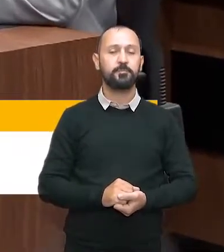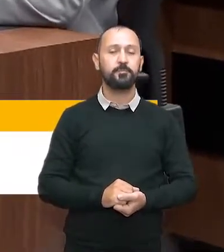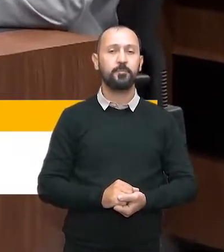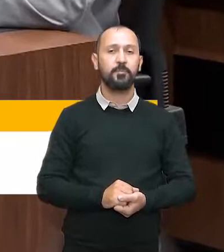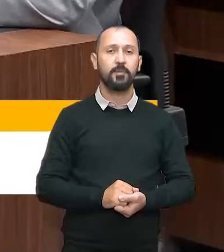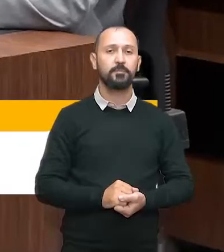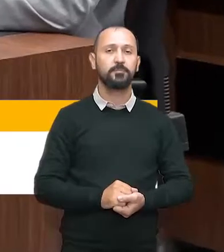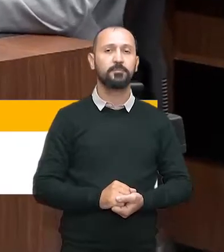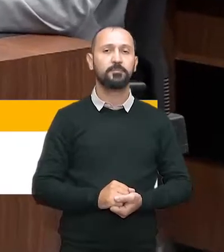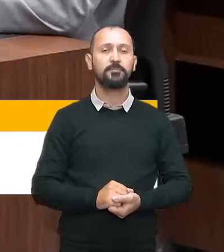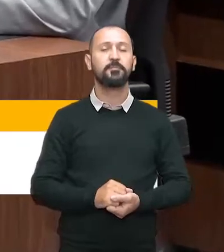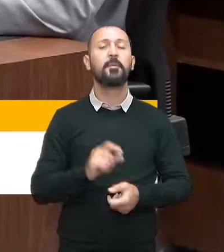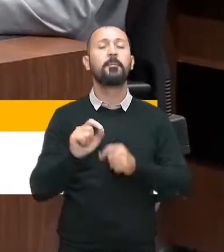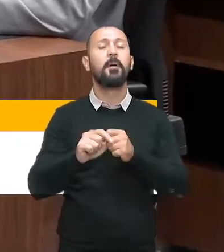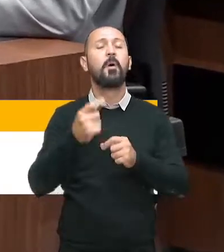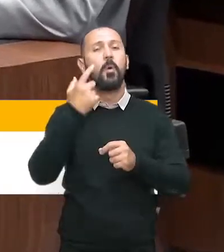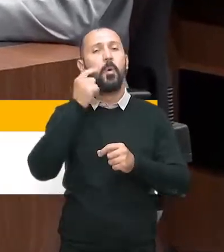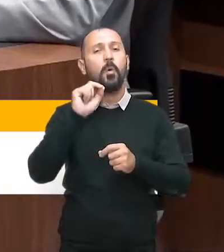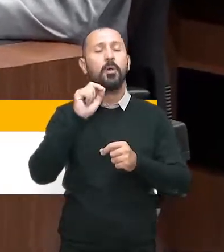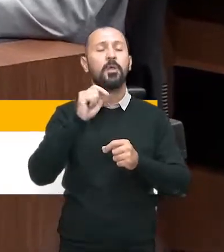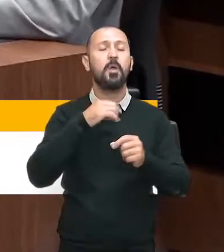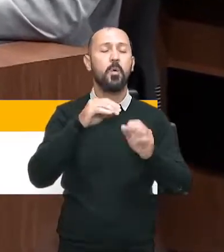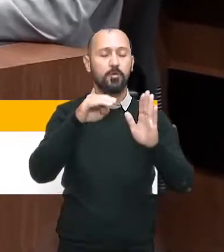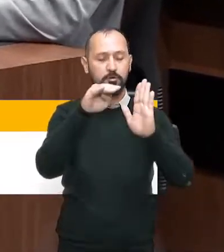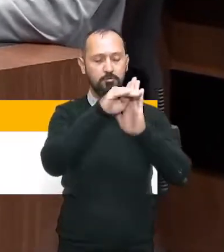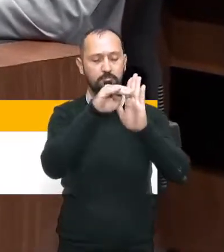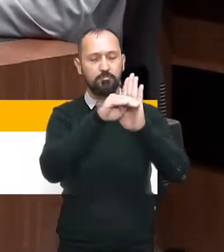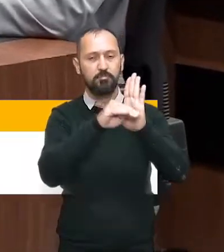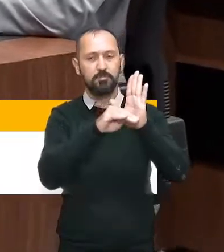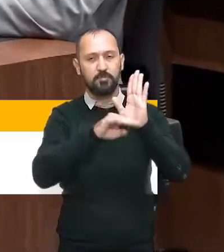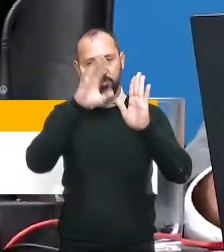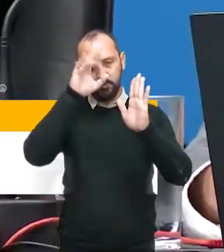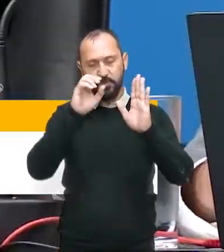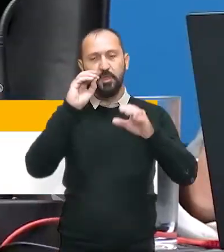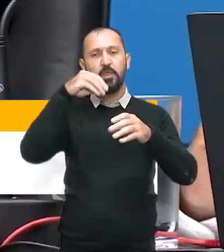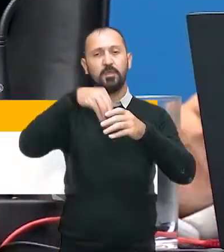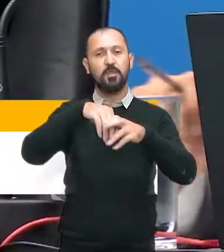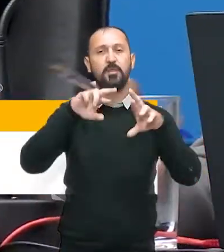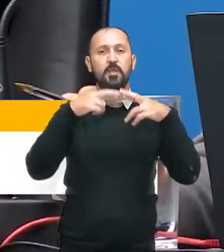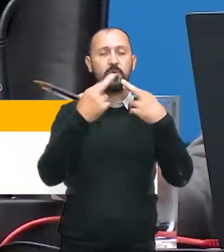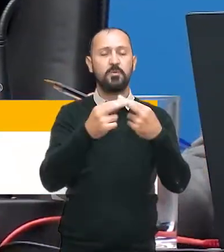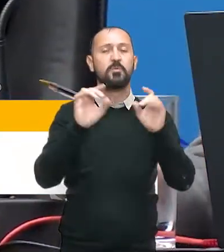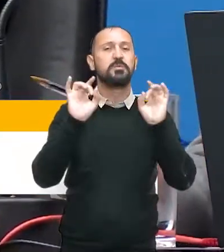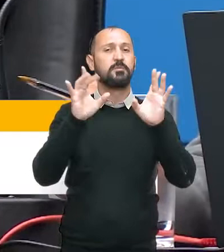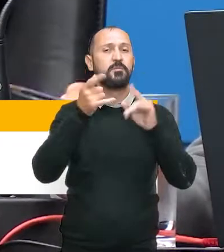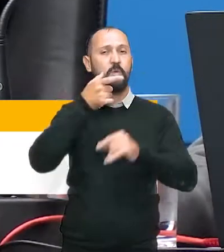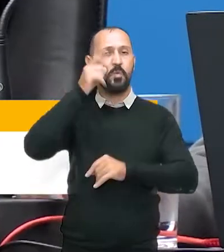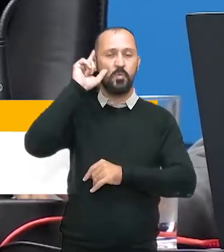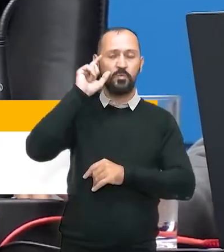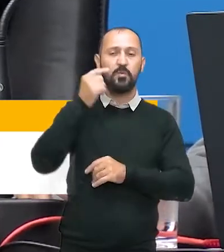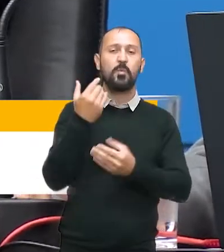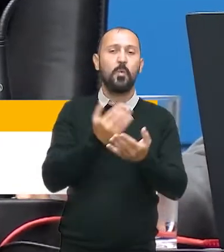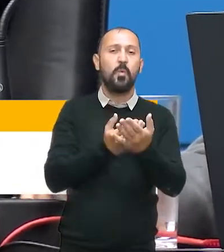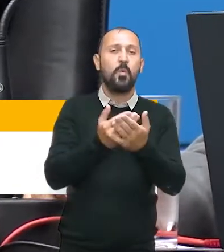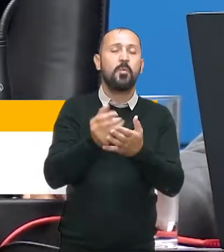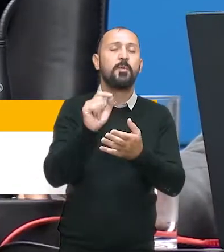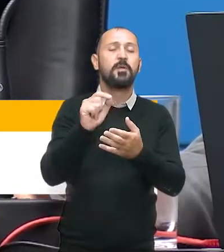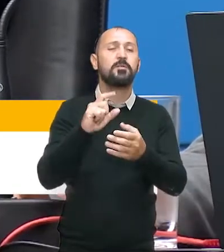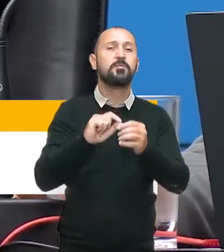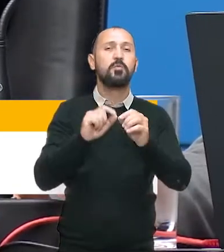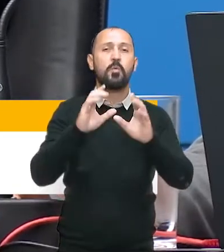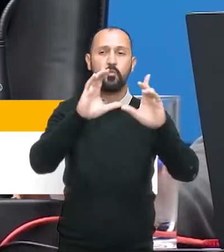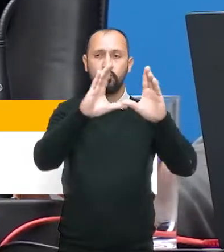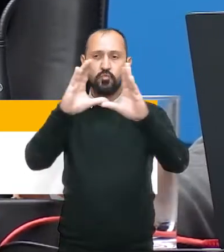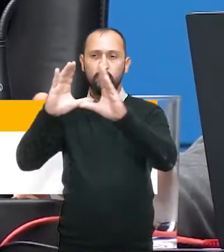da Energisa em Mato Grosso do Sul para reforçar os encaminhamentos definidos na sessão extraordinária como o